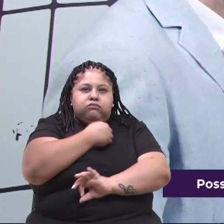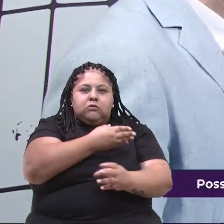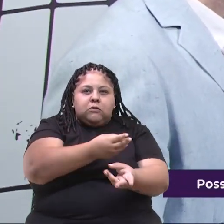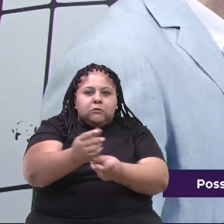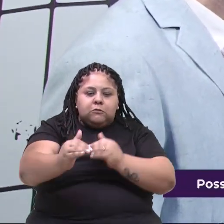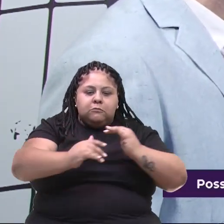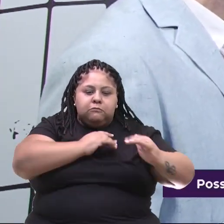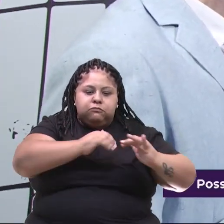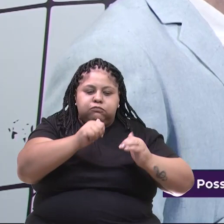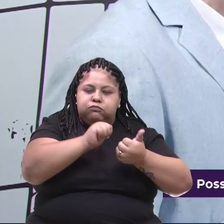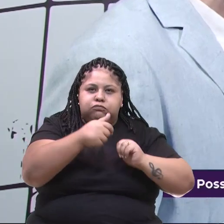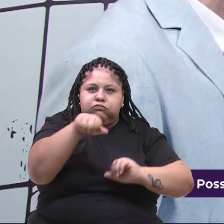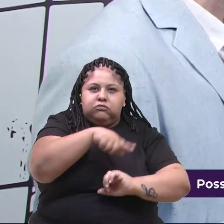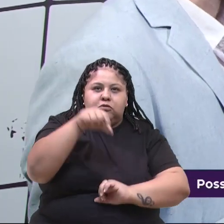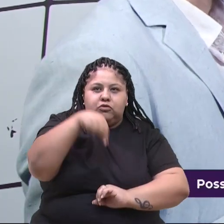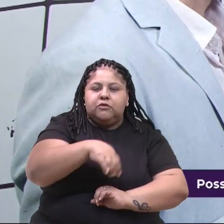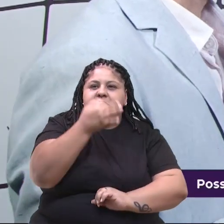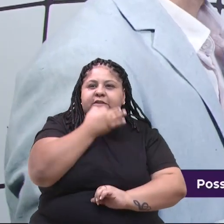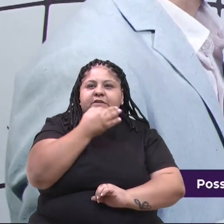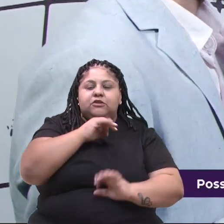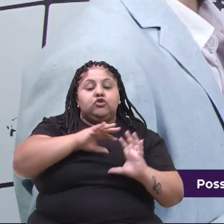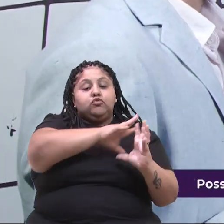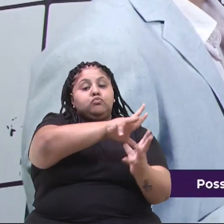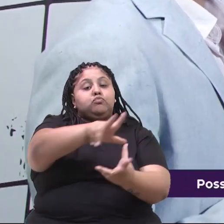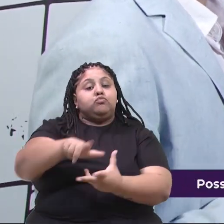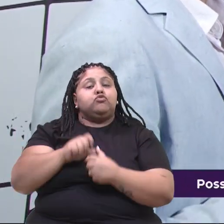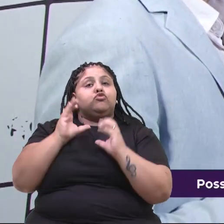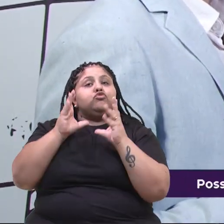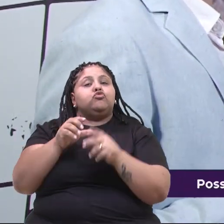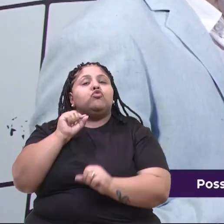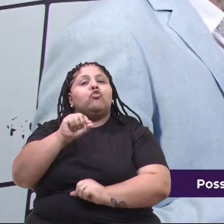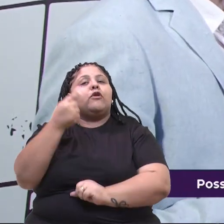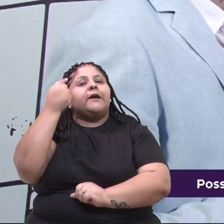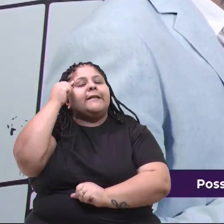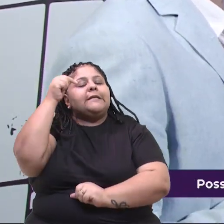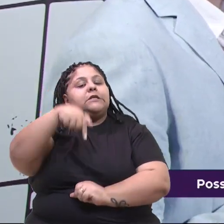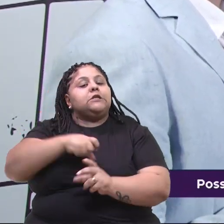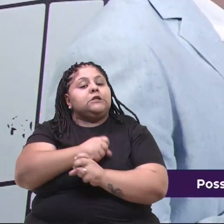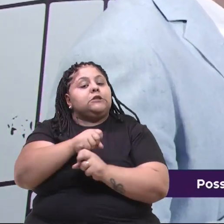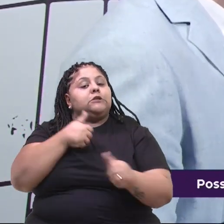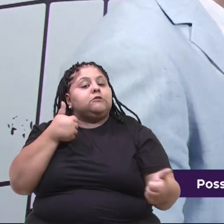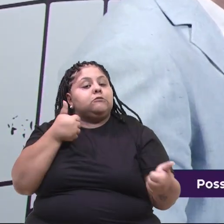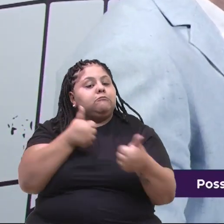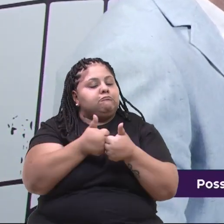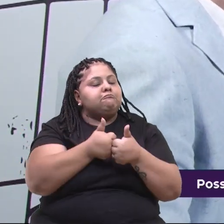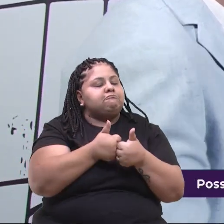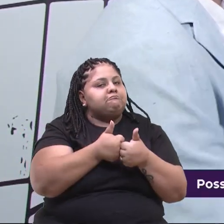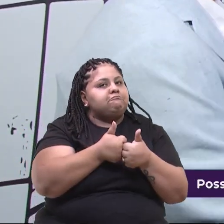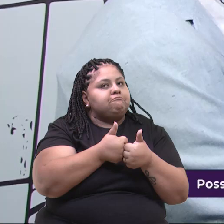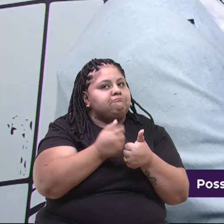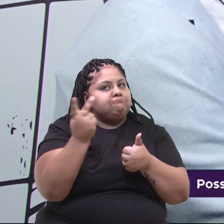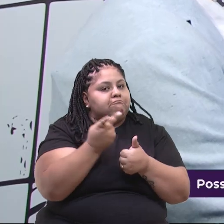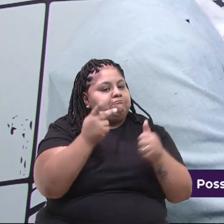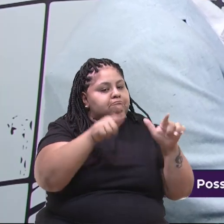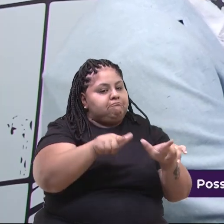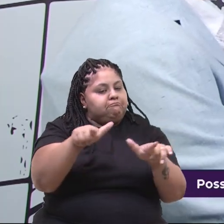movimentação esportiva, não só em Caxias, mas no mundo inteiro. Qual que é a visão do senhor para esse ano que se aproxima no turismo e no esporte da nossa região? Olha, eu